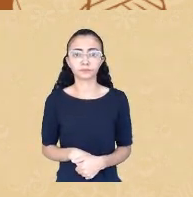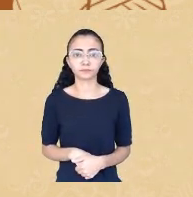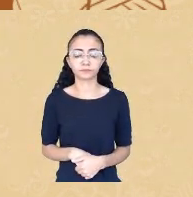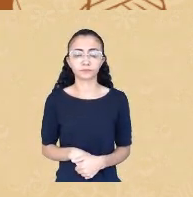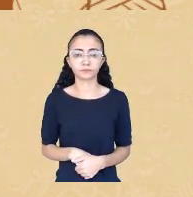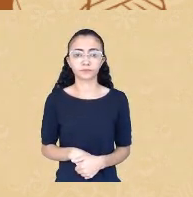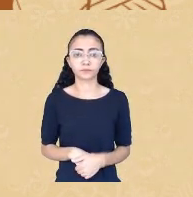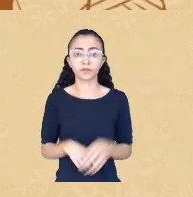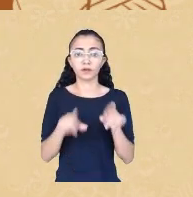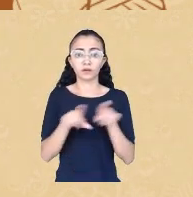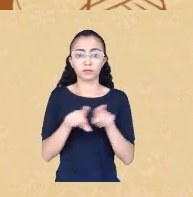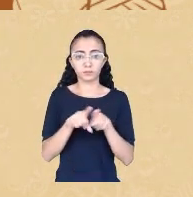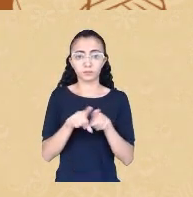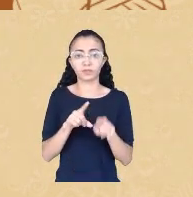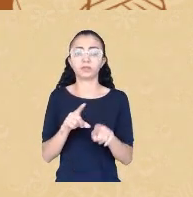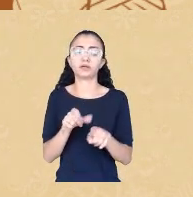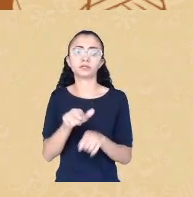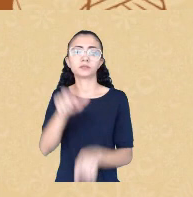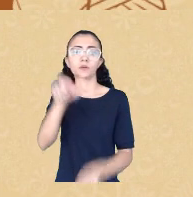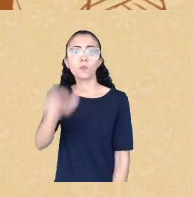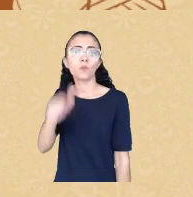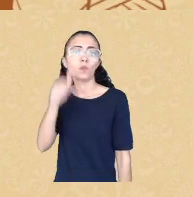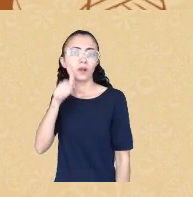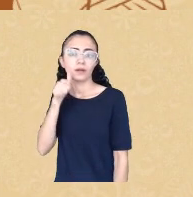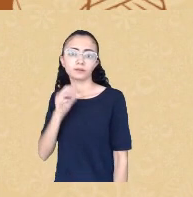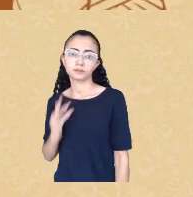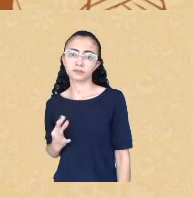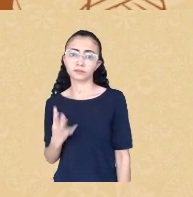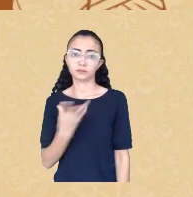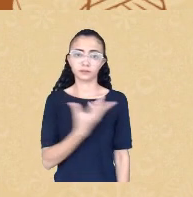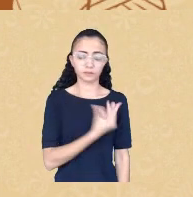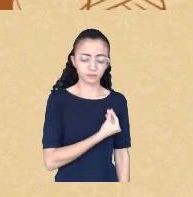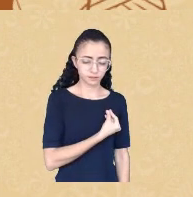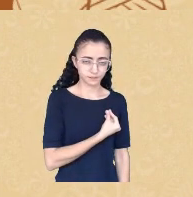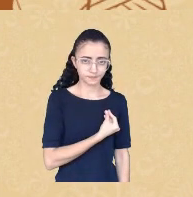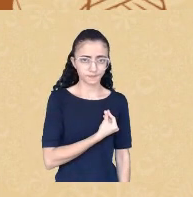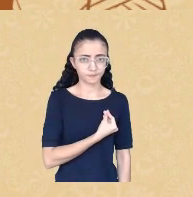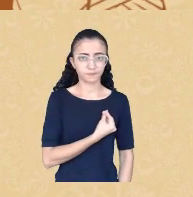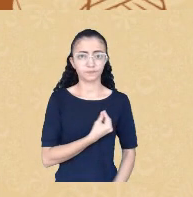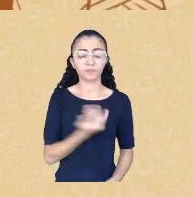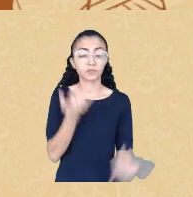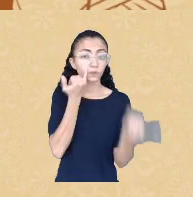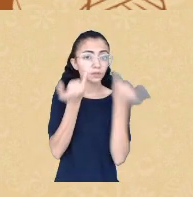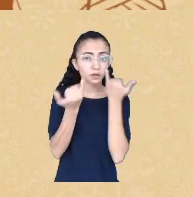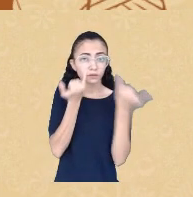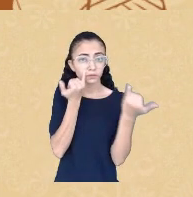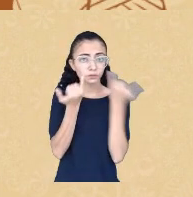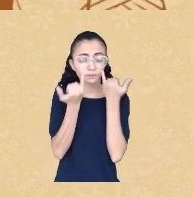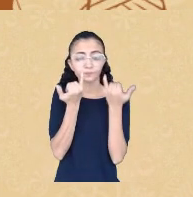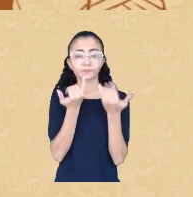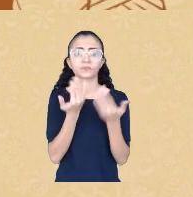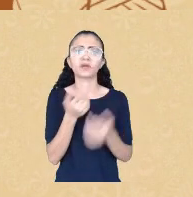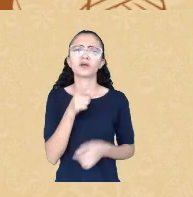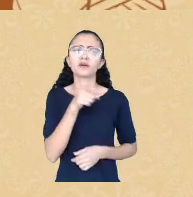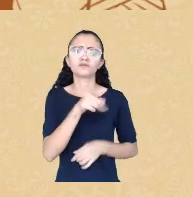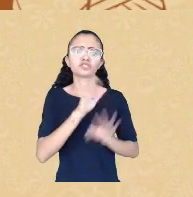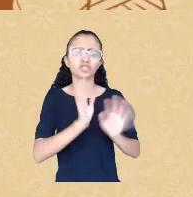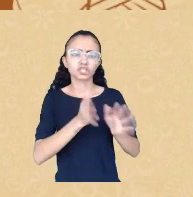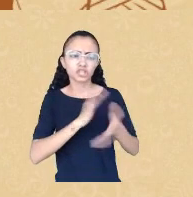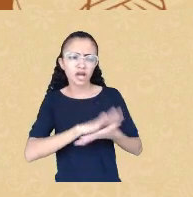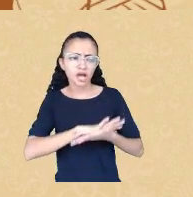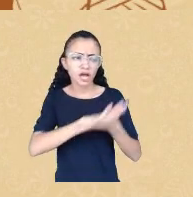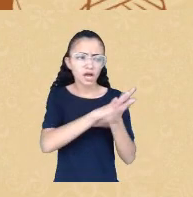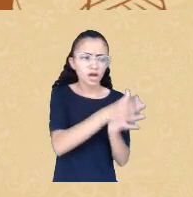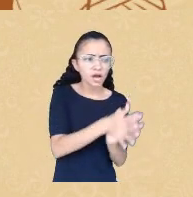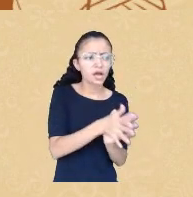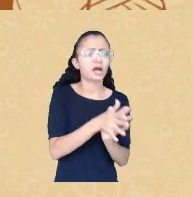das mulheres trans. Tá? Vamos ver dados mais... Aqui, você já foi maltratado ou infelizado ao buscar um serviço